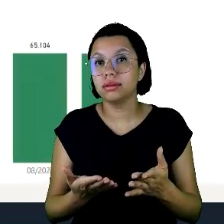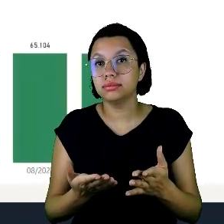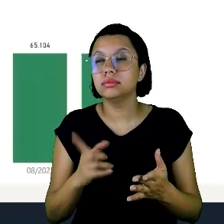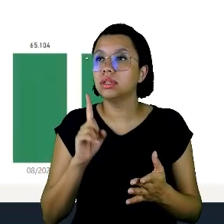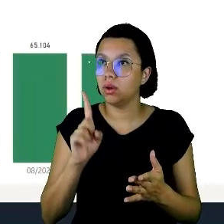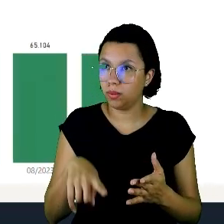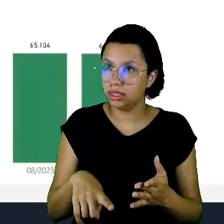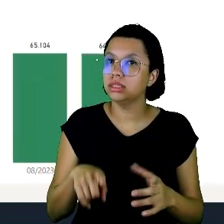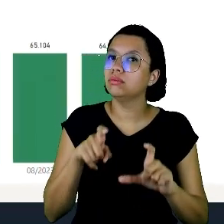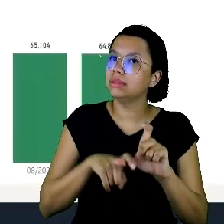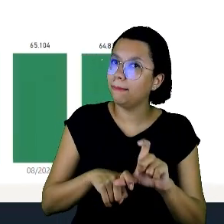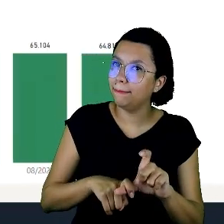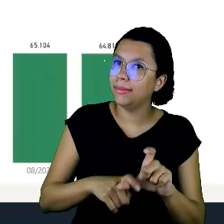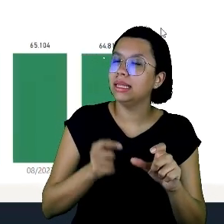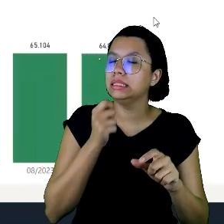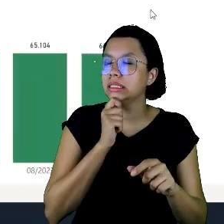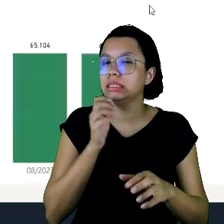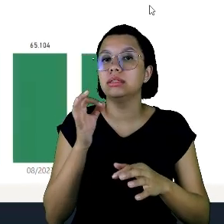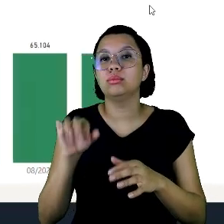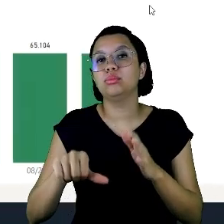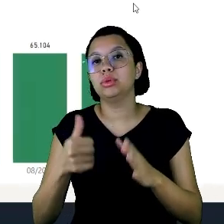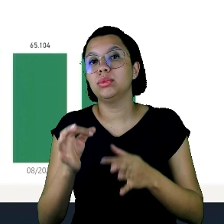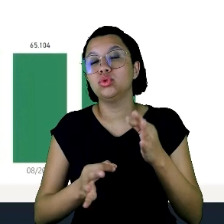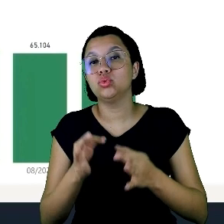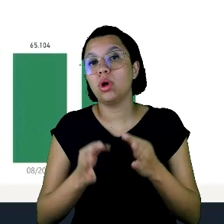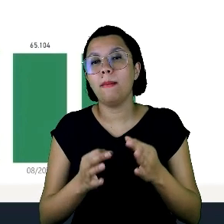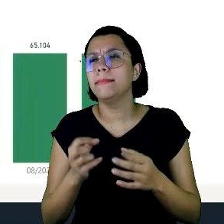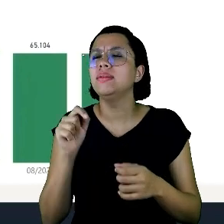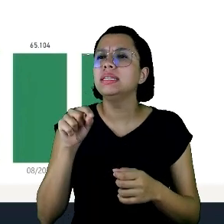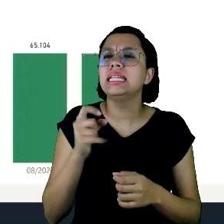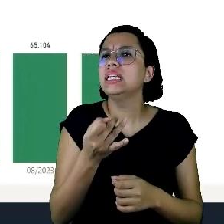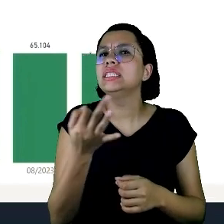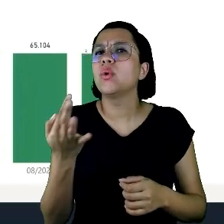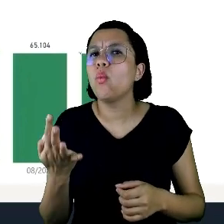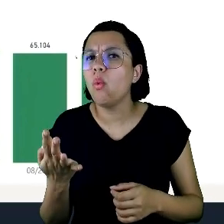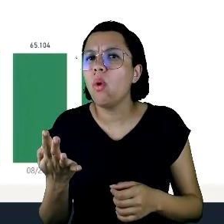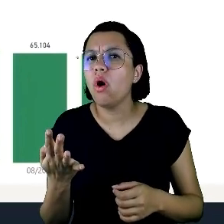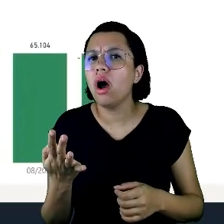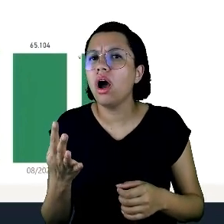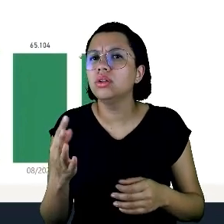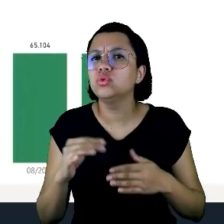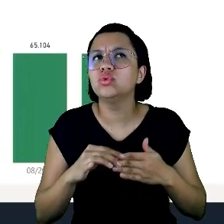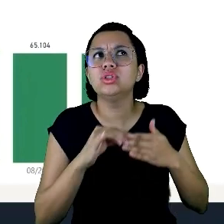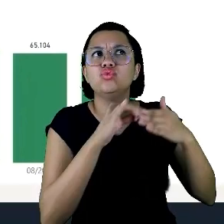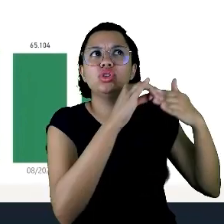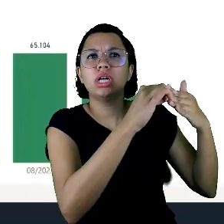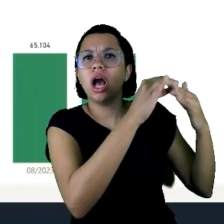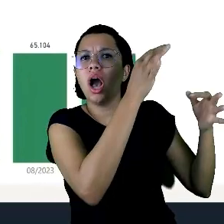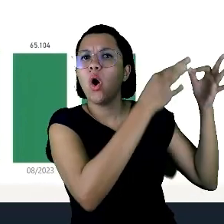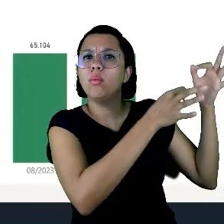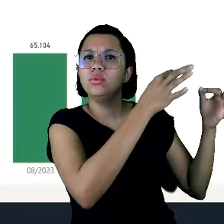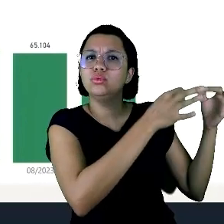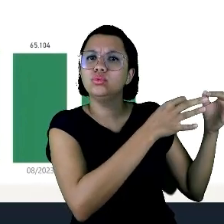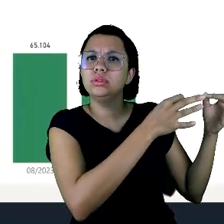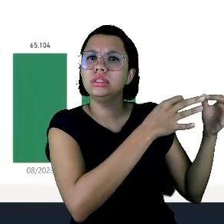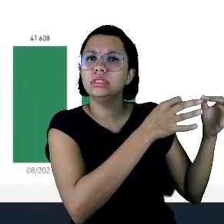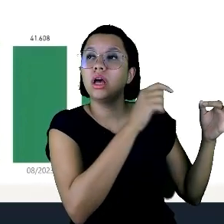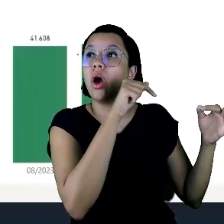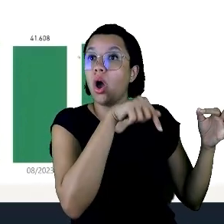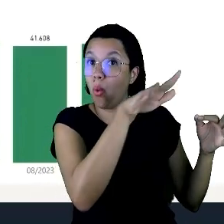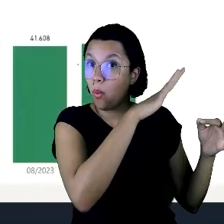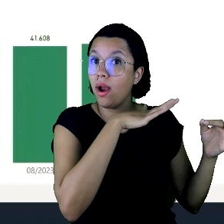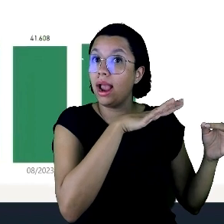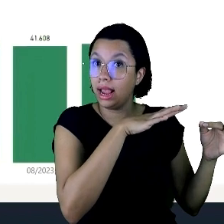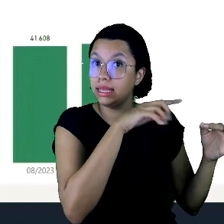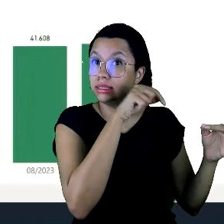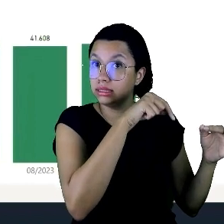Sim. Então, esses são os pendentes de primeiro julgamento. E disso, quanto está concluso? Concluso? Sim.